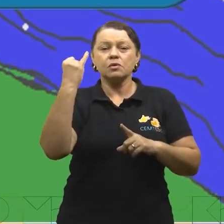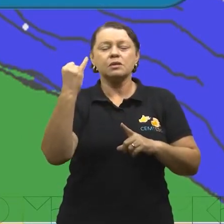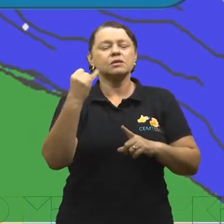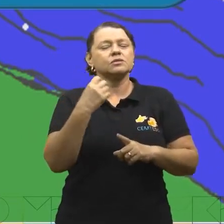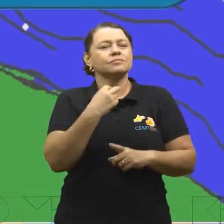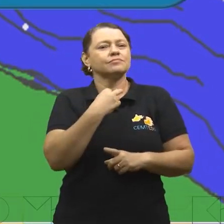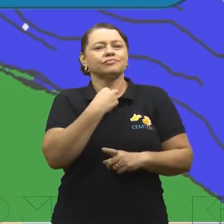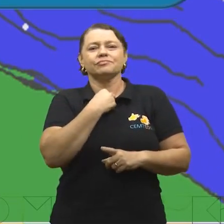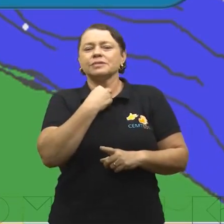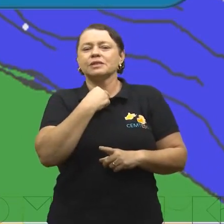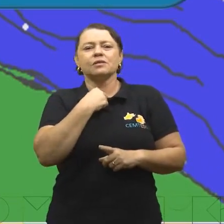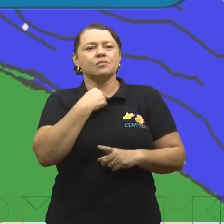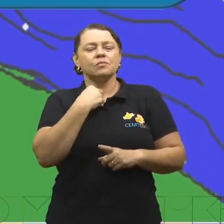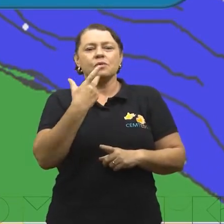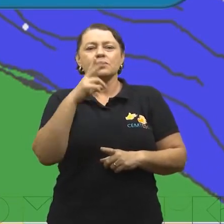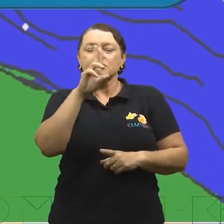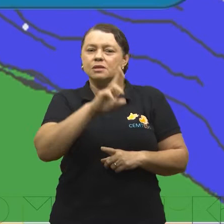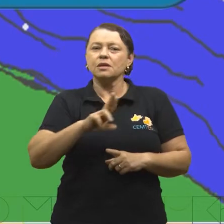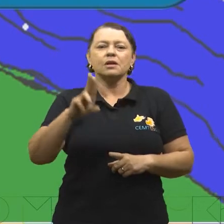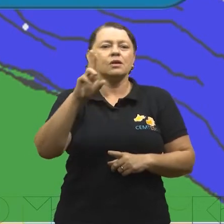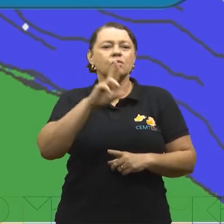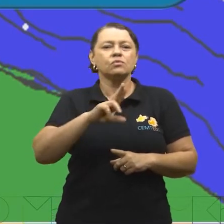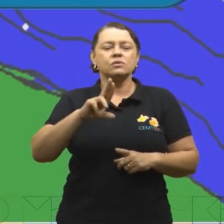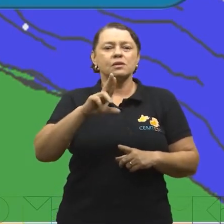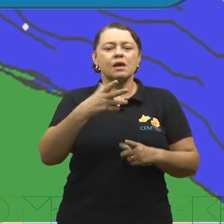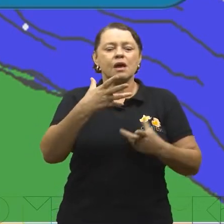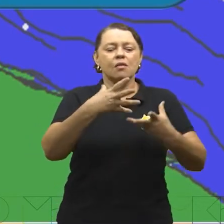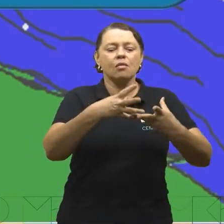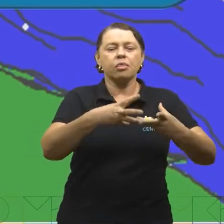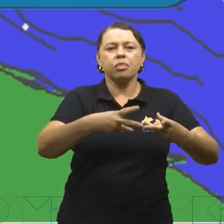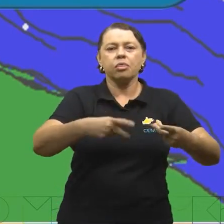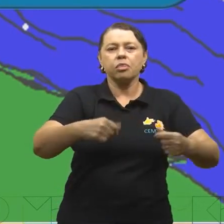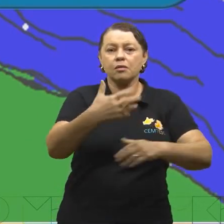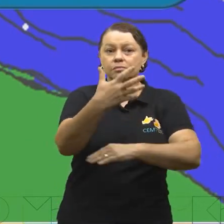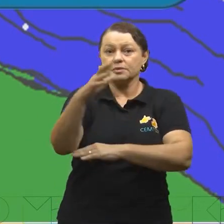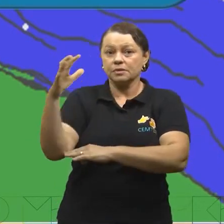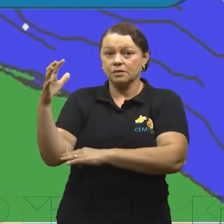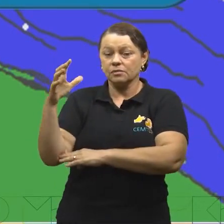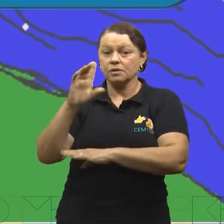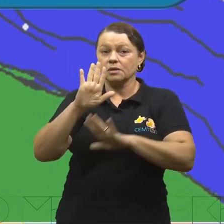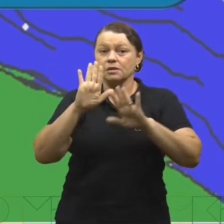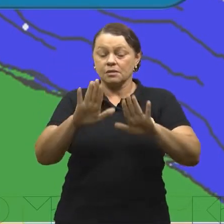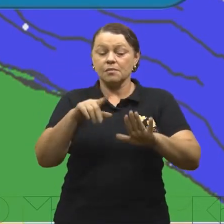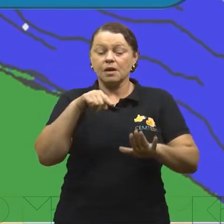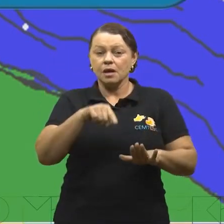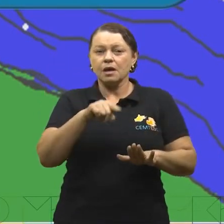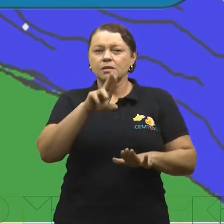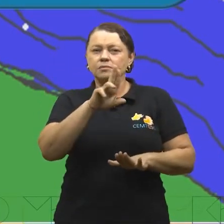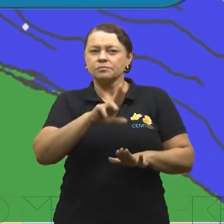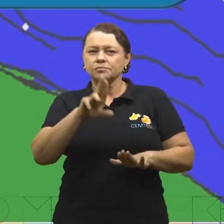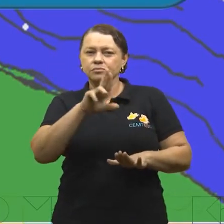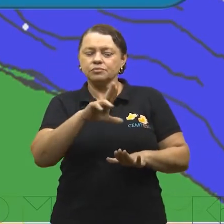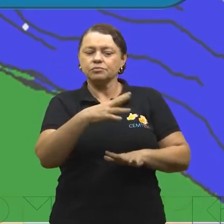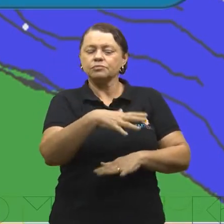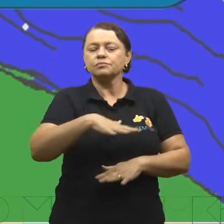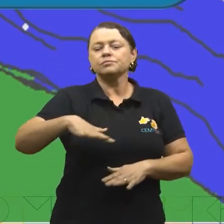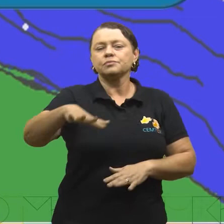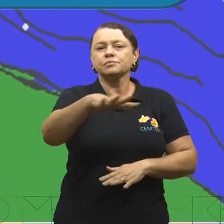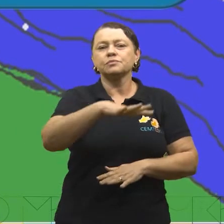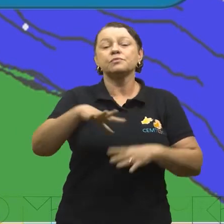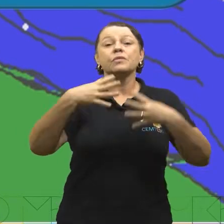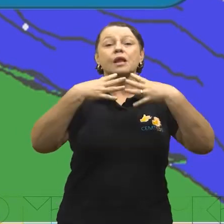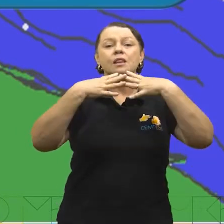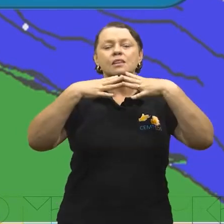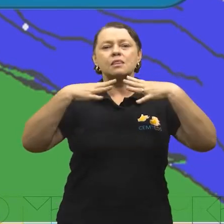pode ser reabsorvido naturalmente pelo ambiente. A sua existência no ambiente natural